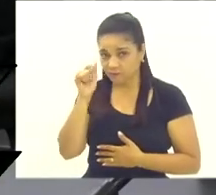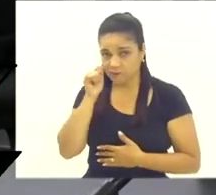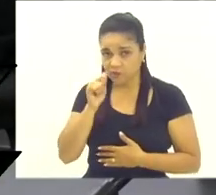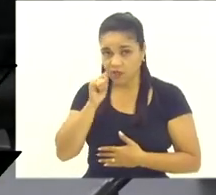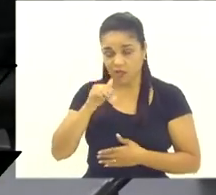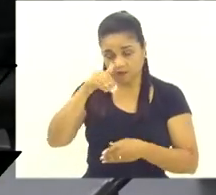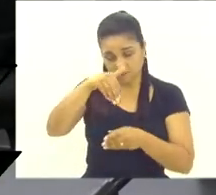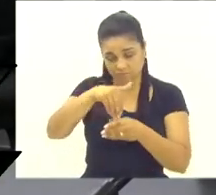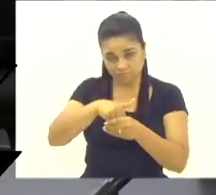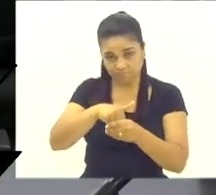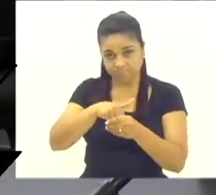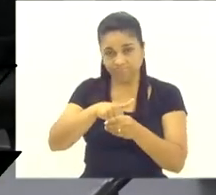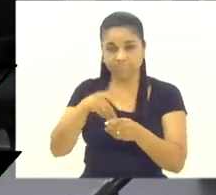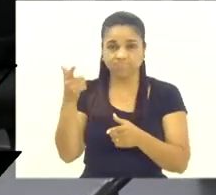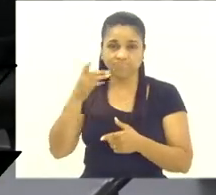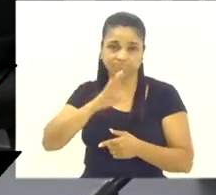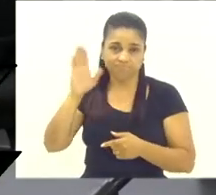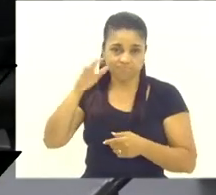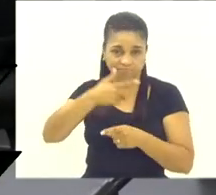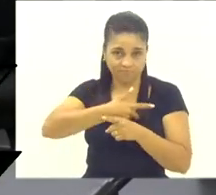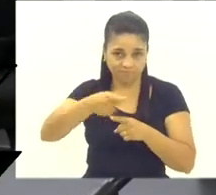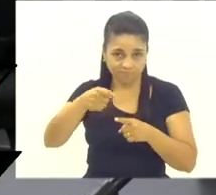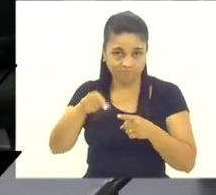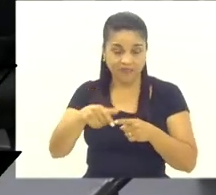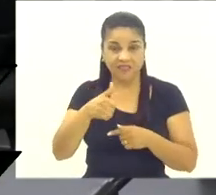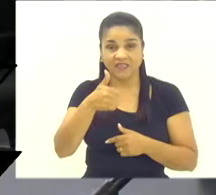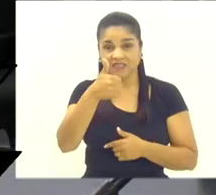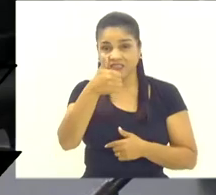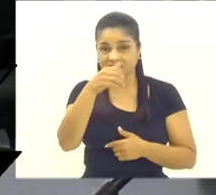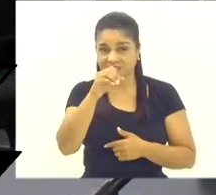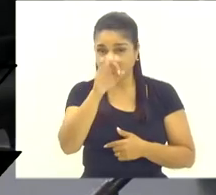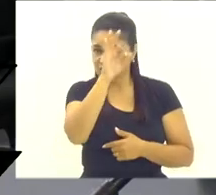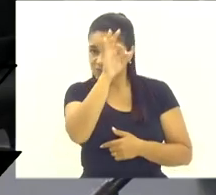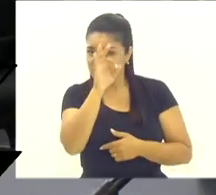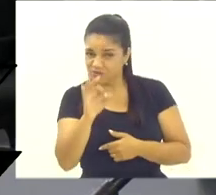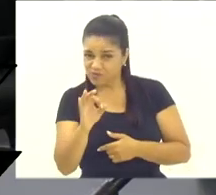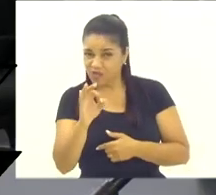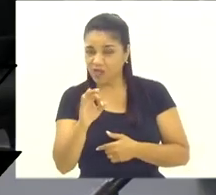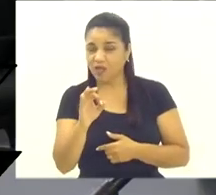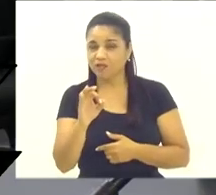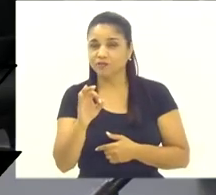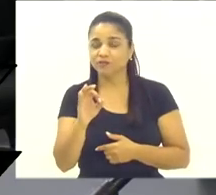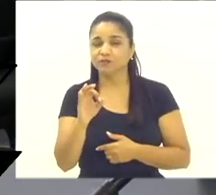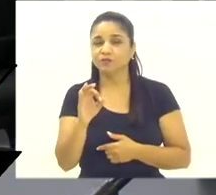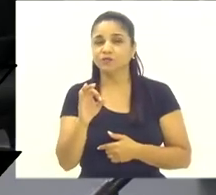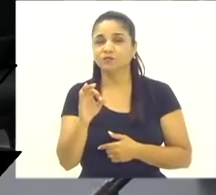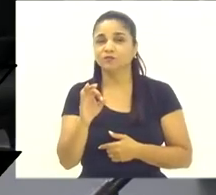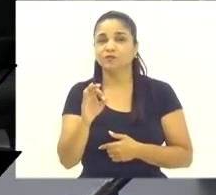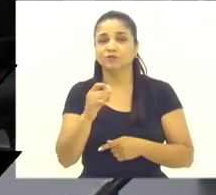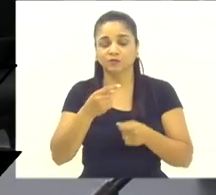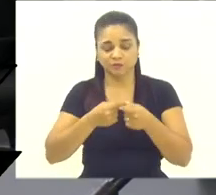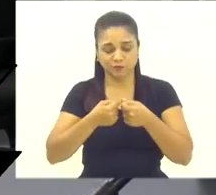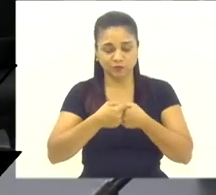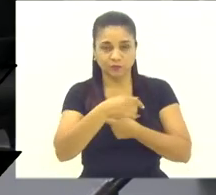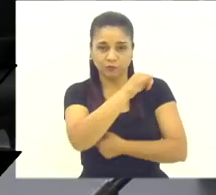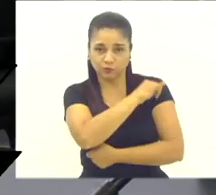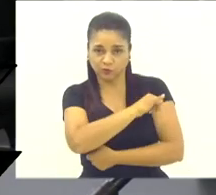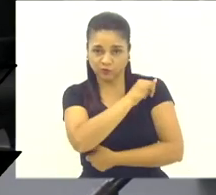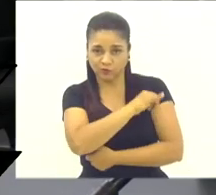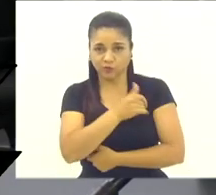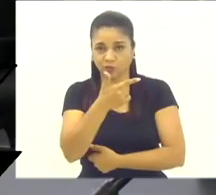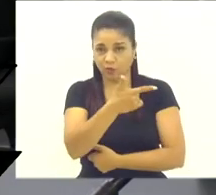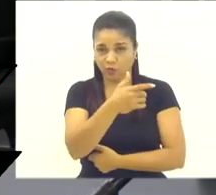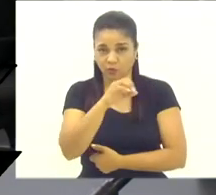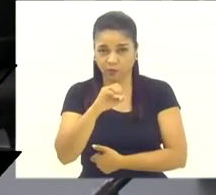foram eleitas ou seja 10 menos de 10% aí 10% né das mulheres dos municípios do Rio de Janeiro em 2016